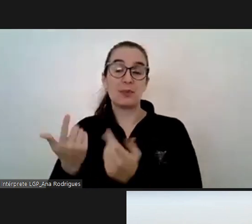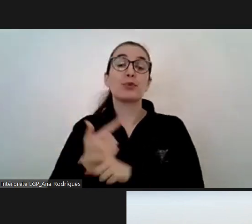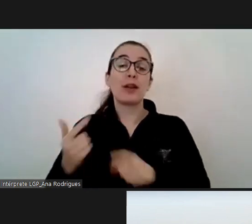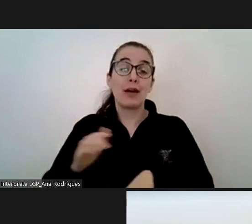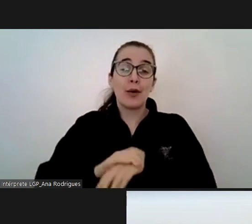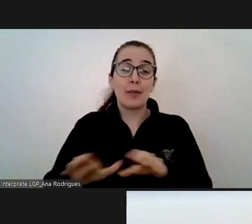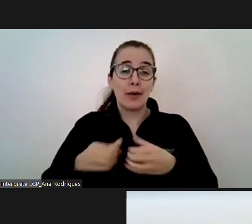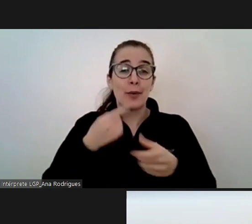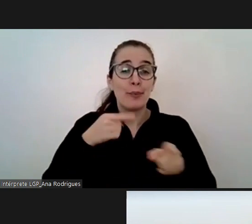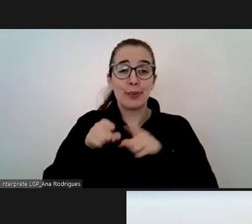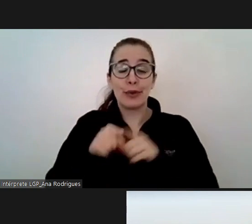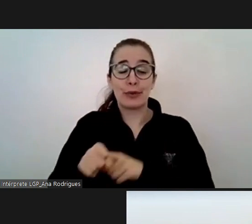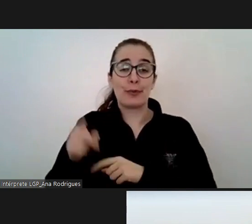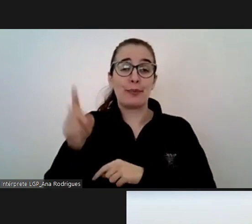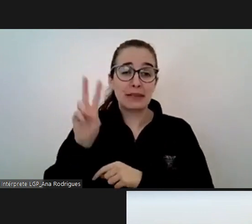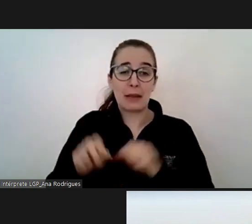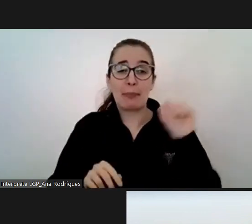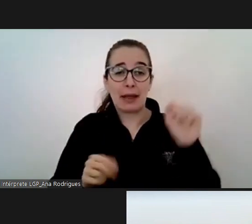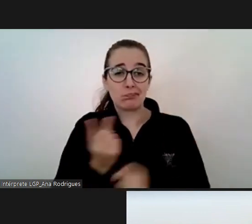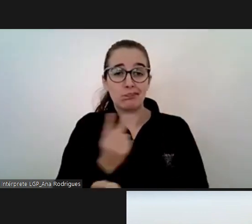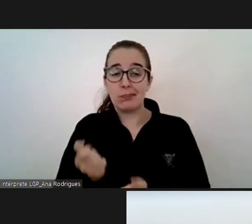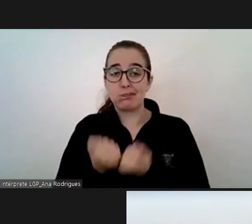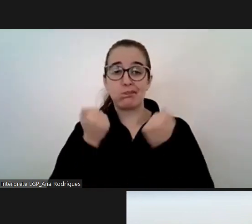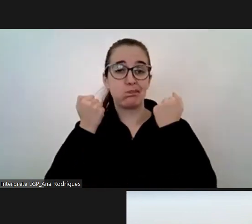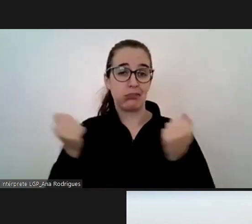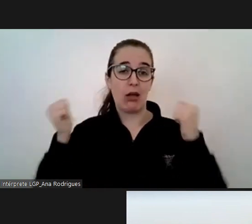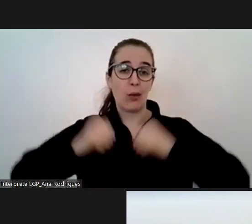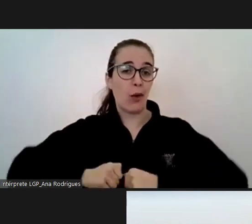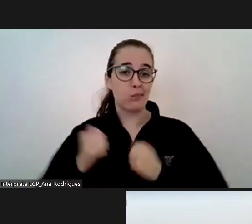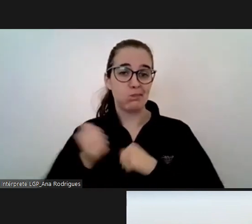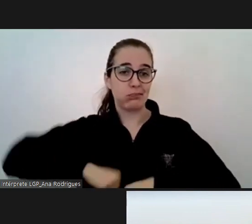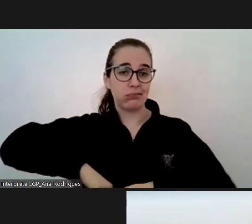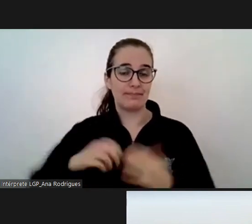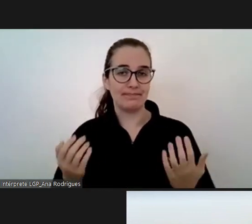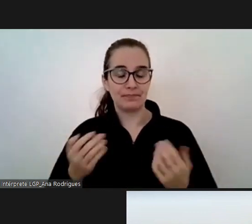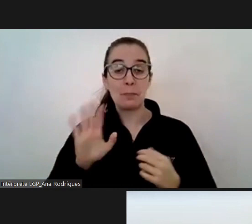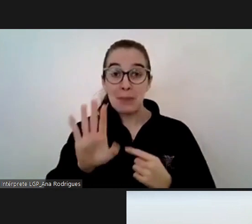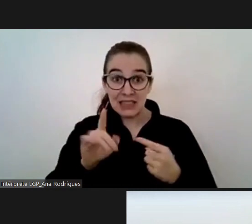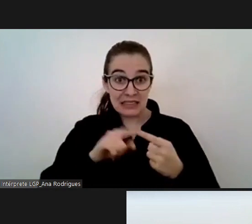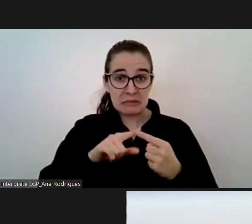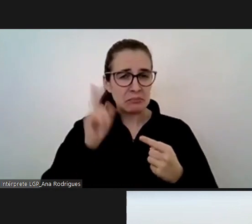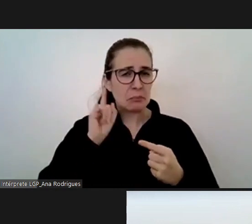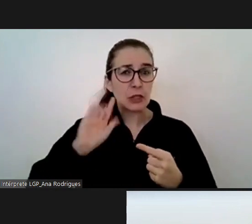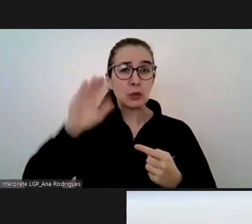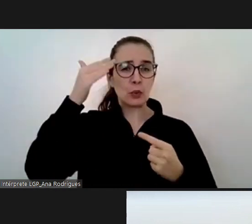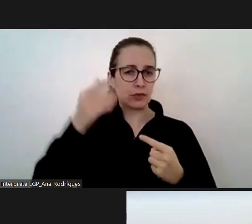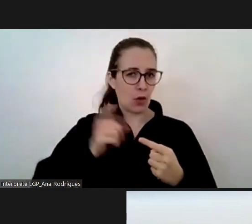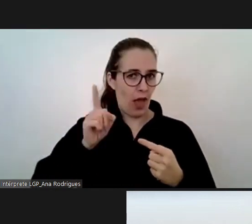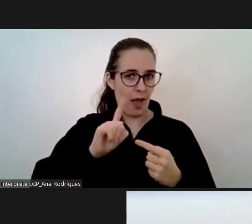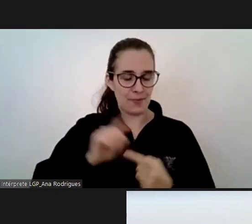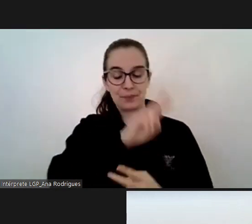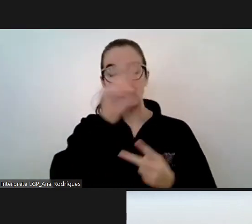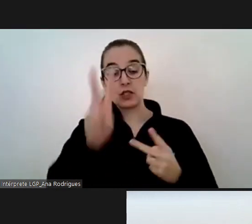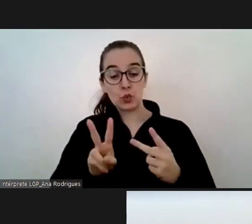voltaram a não estar de acordo em como resolver o problema. Contudo, como estou a dizer, eu acho que isso é o menos grave. Depois temos a abstenção por